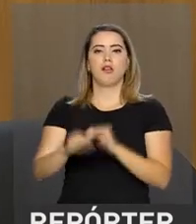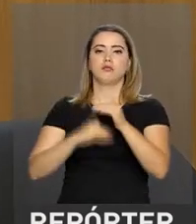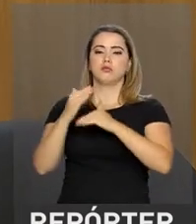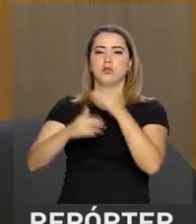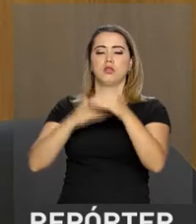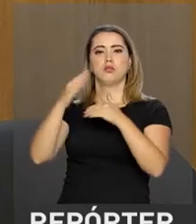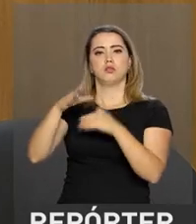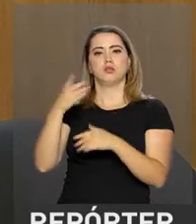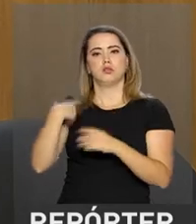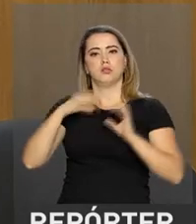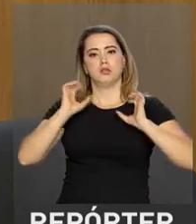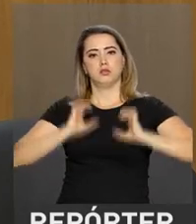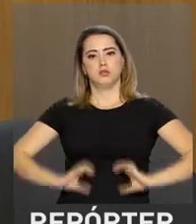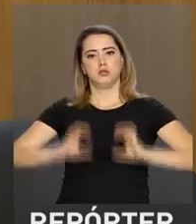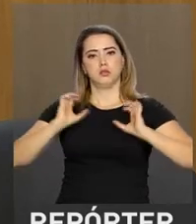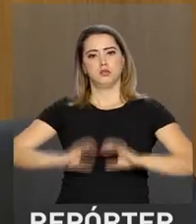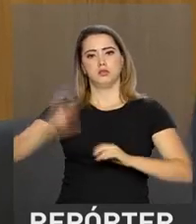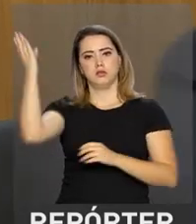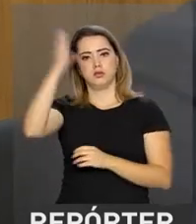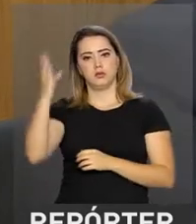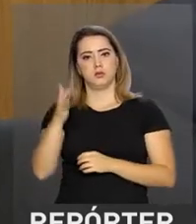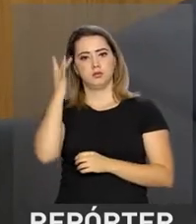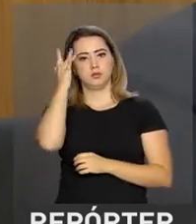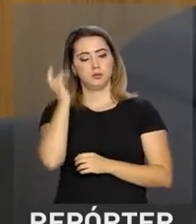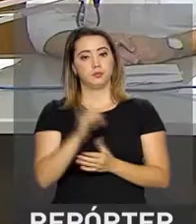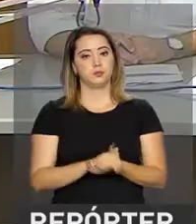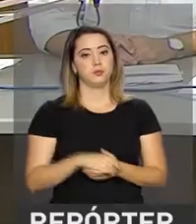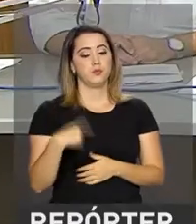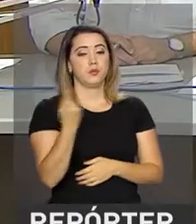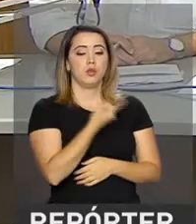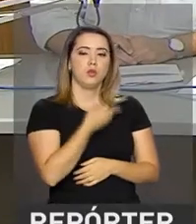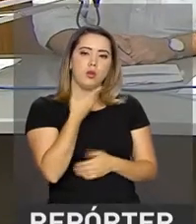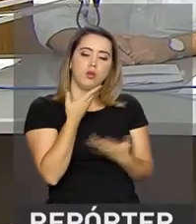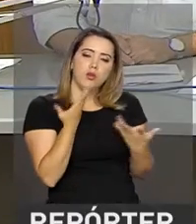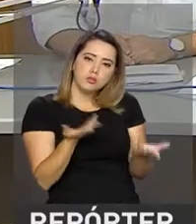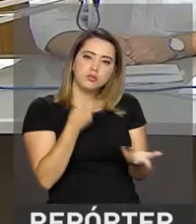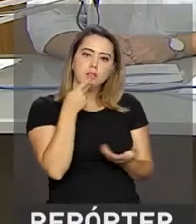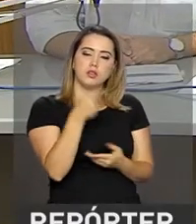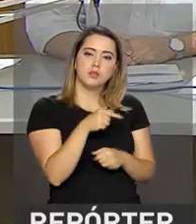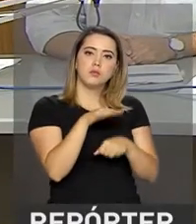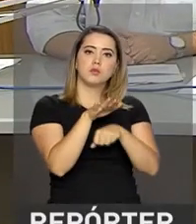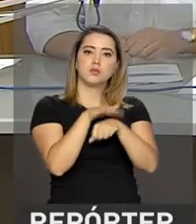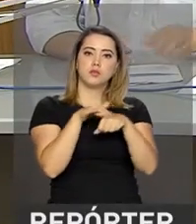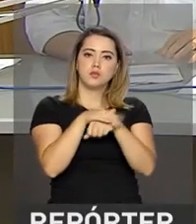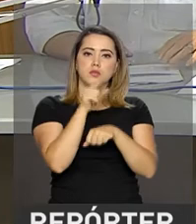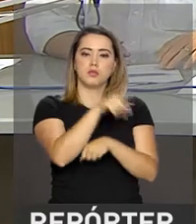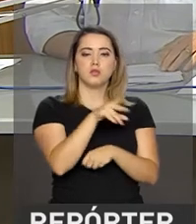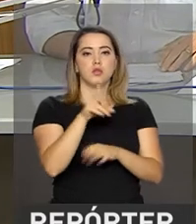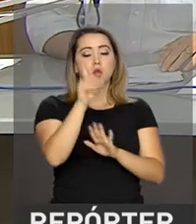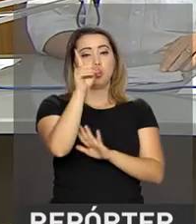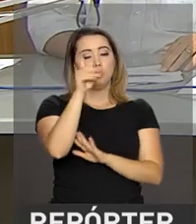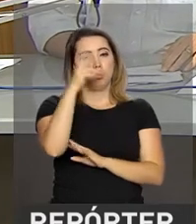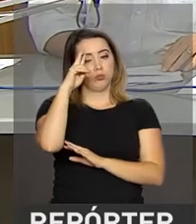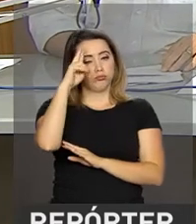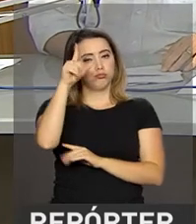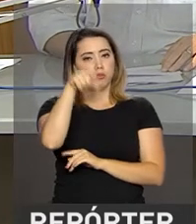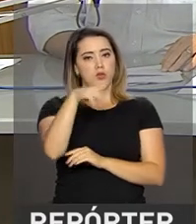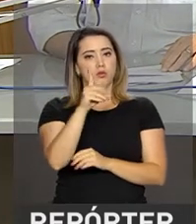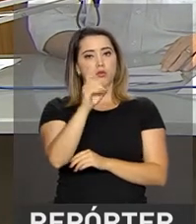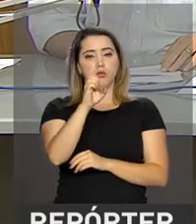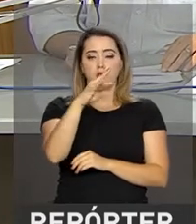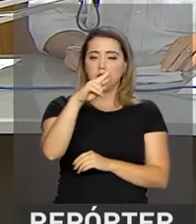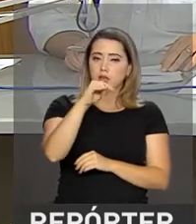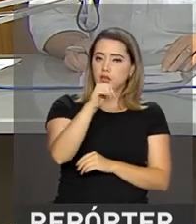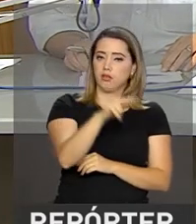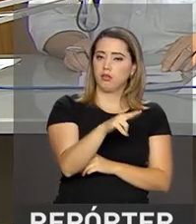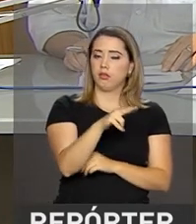os cidadãos do brasil de amanhã - conversamos sobre a semana nacional de trânsito com o diretor do denatran departamento nacional de trânsito